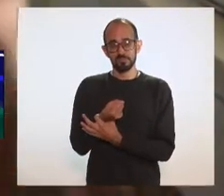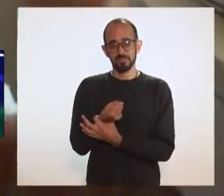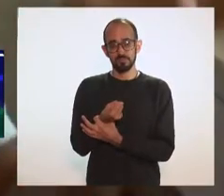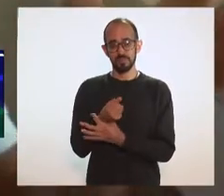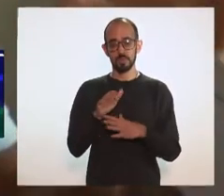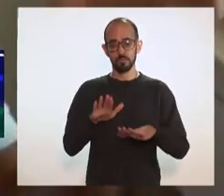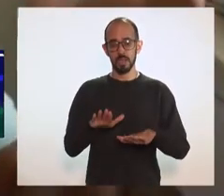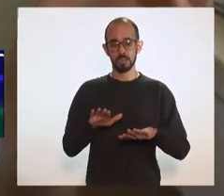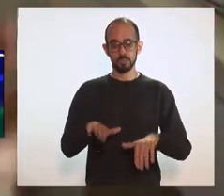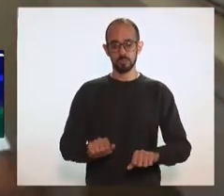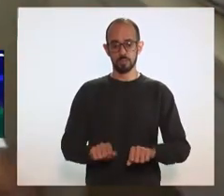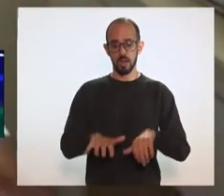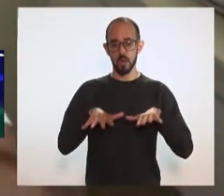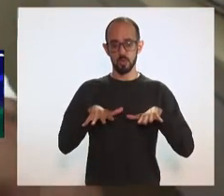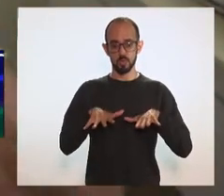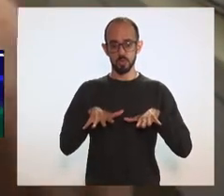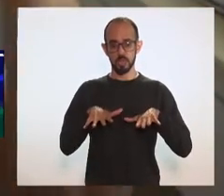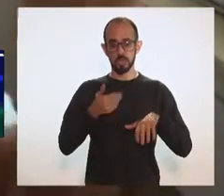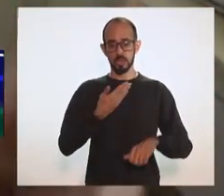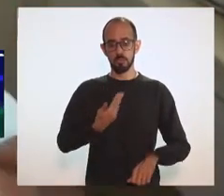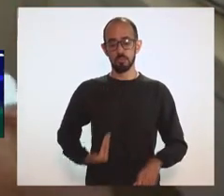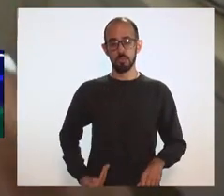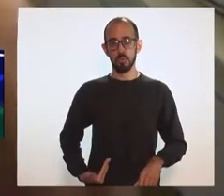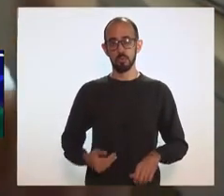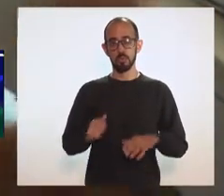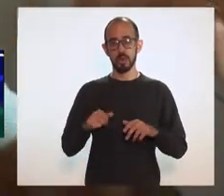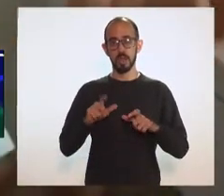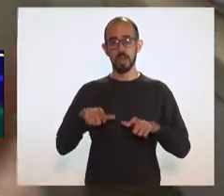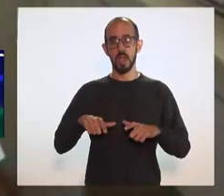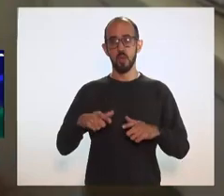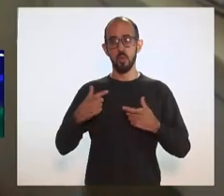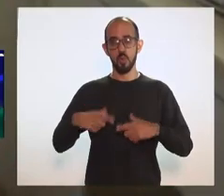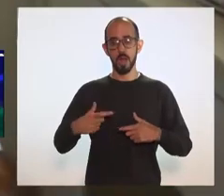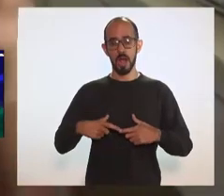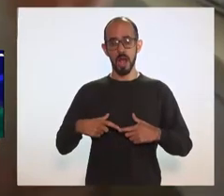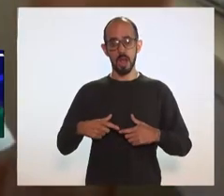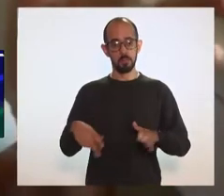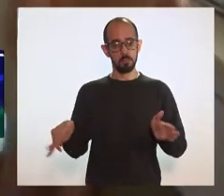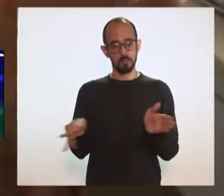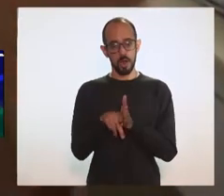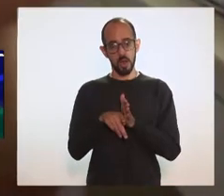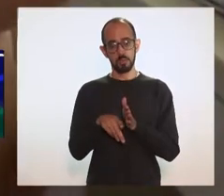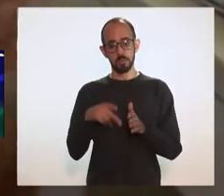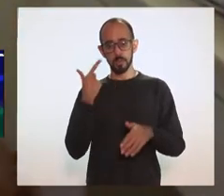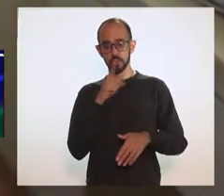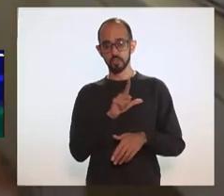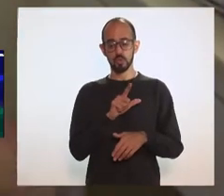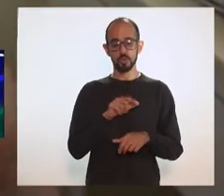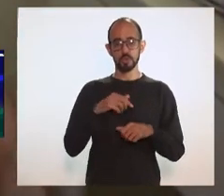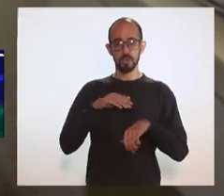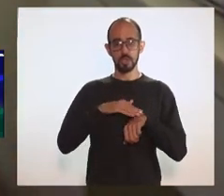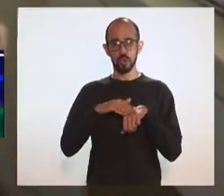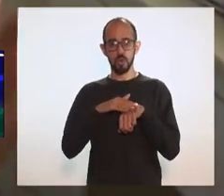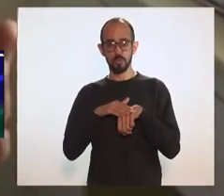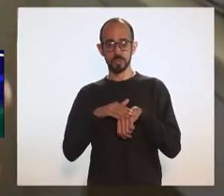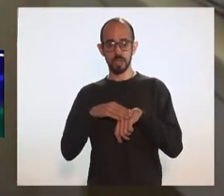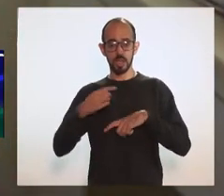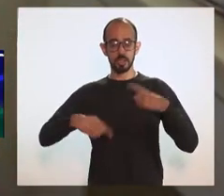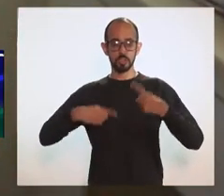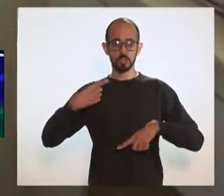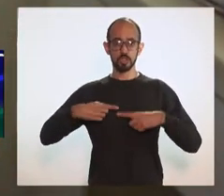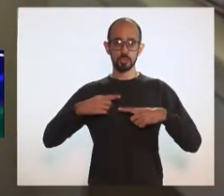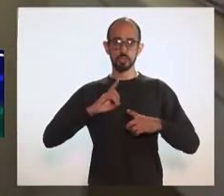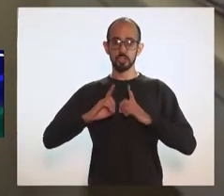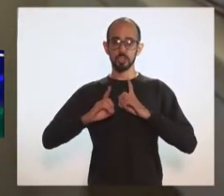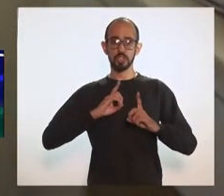local adequado para todos esses desabafos, contestações e até mesmo para se conciliar um